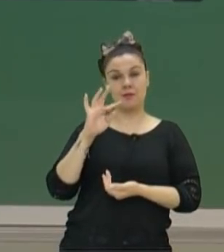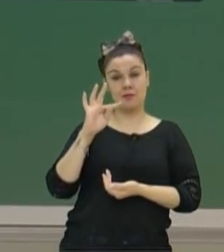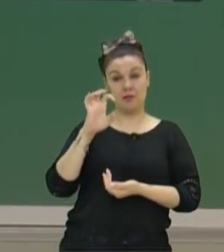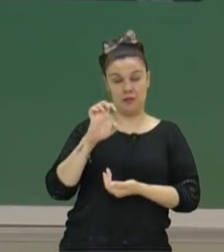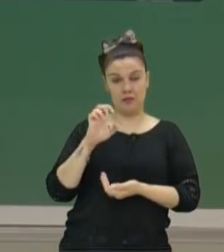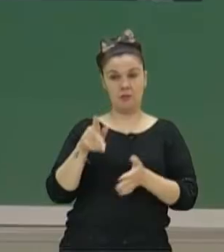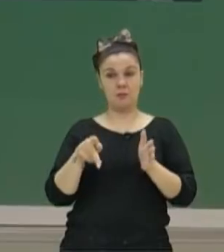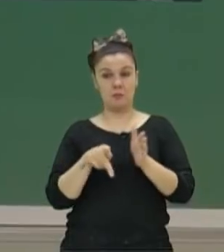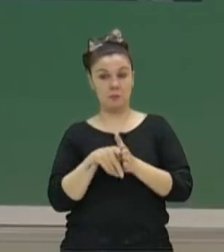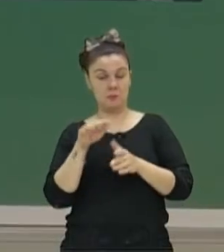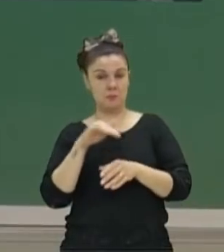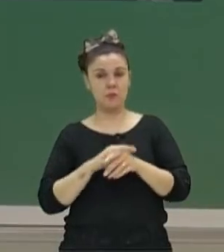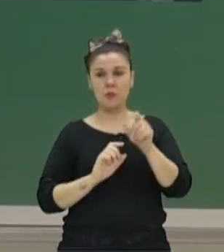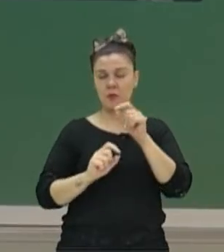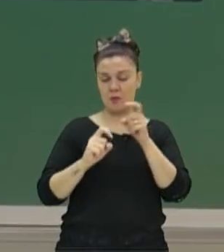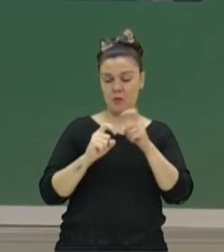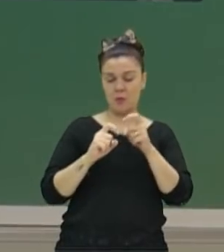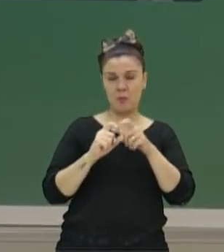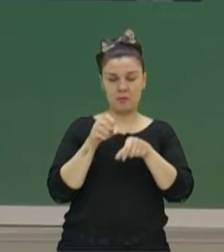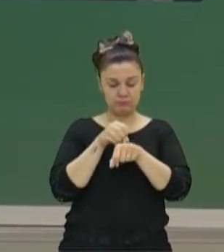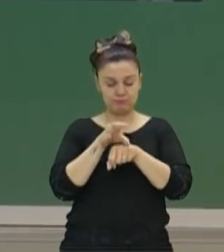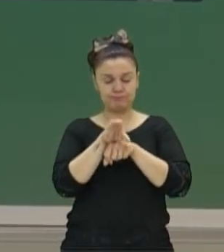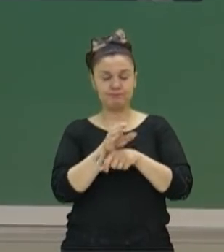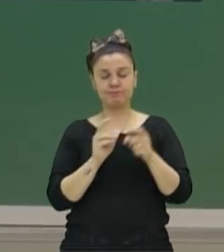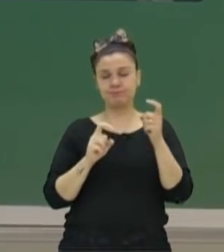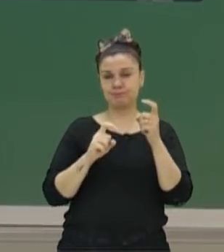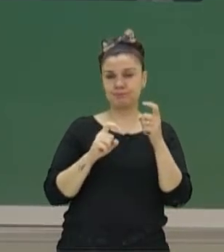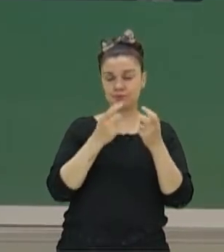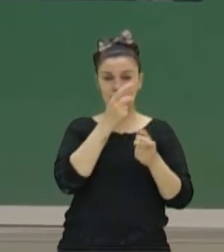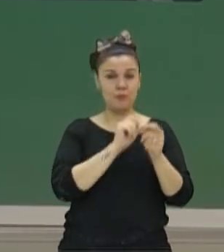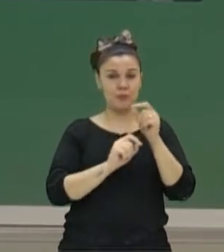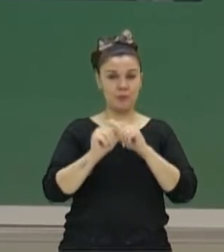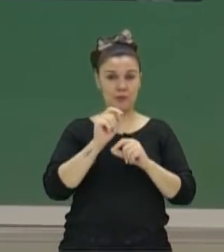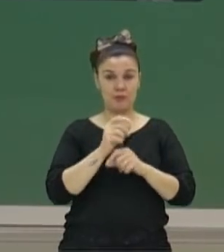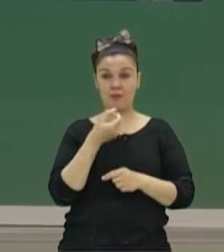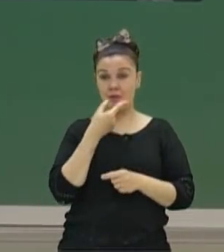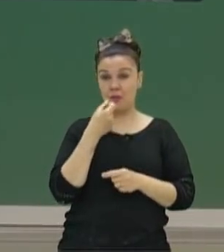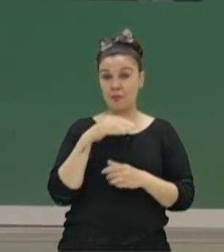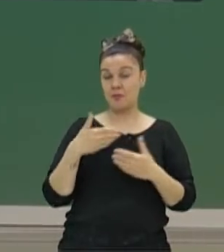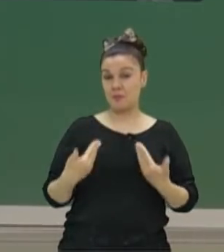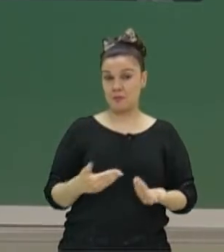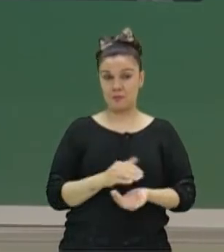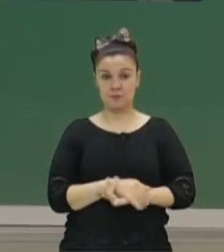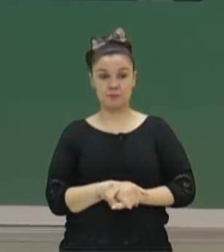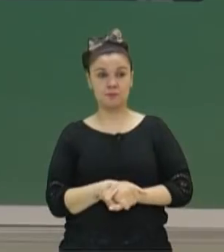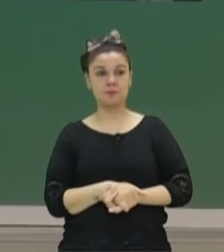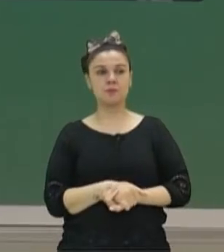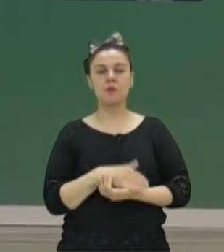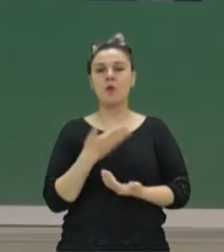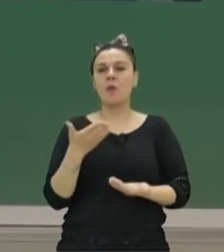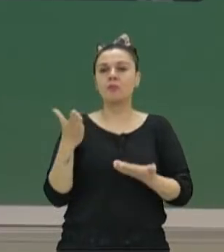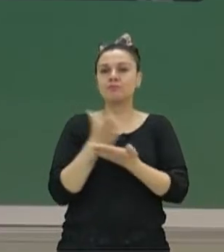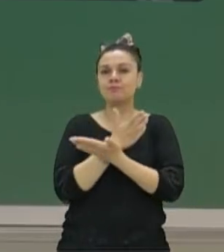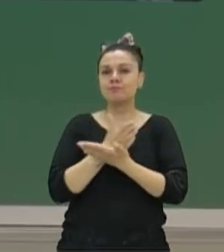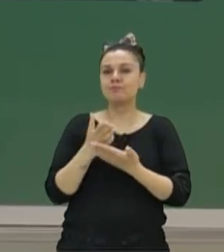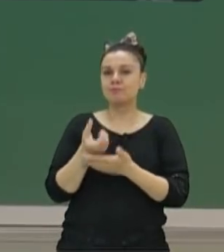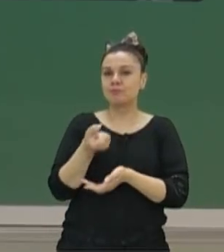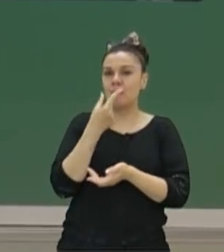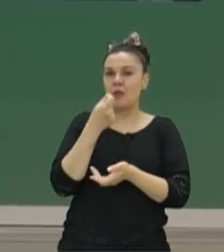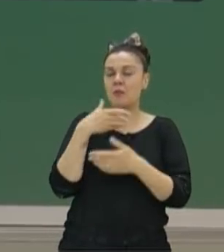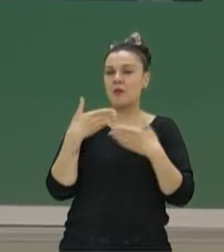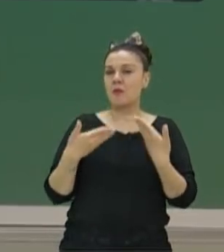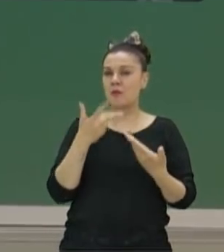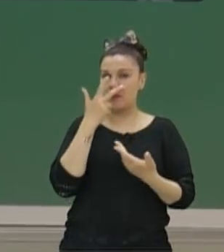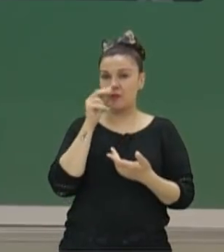infecção na uretra, os médicos vão receitar para essa pessoa Que tipo, né? Que classe de medicamentos? O que